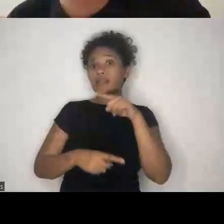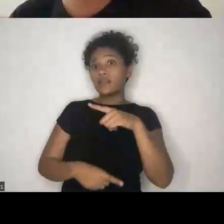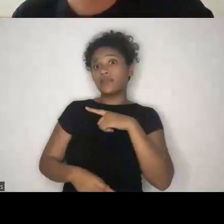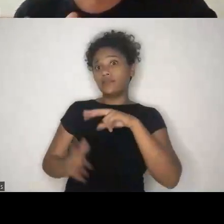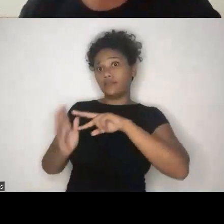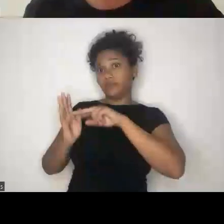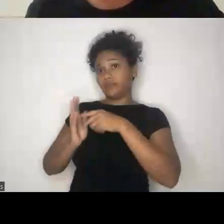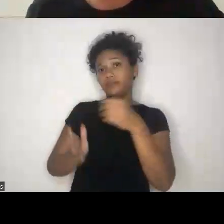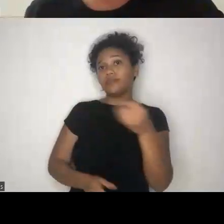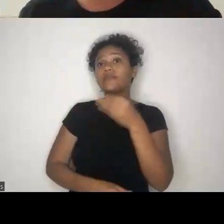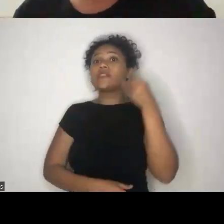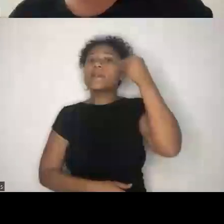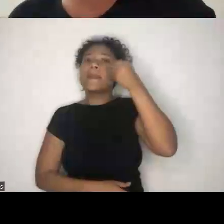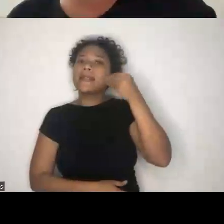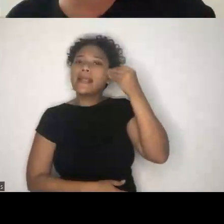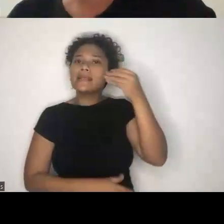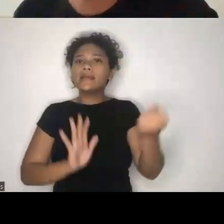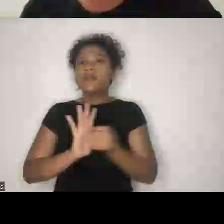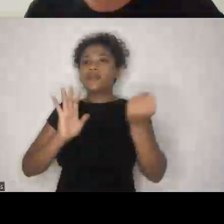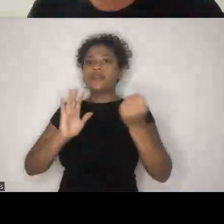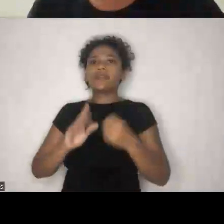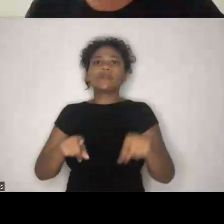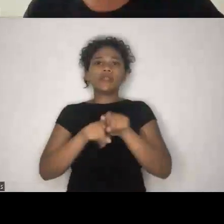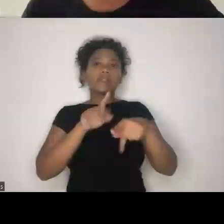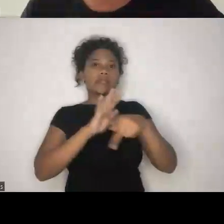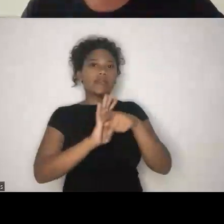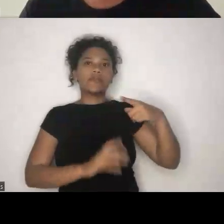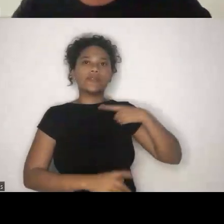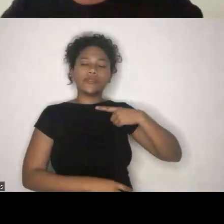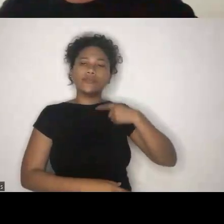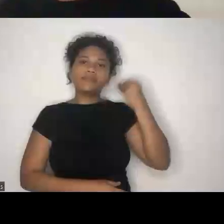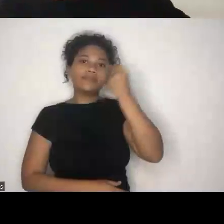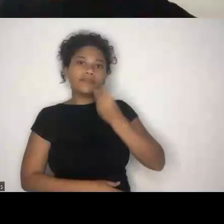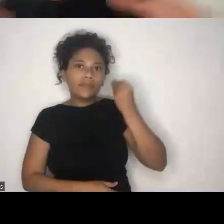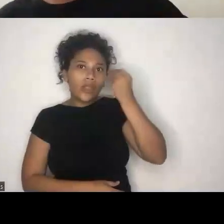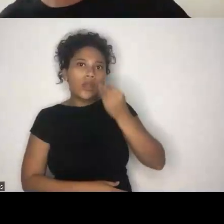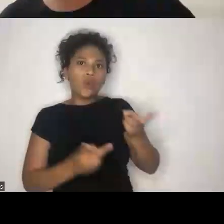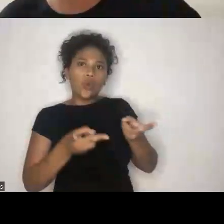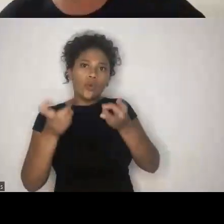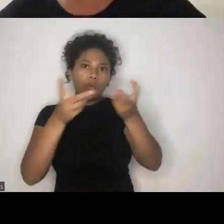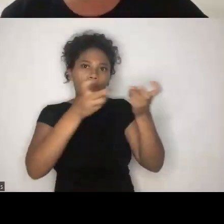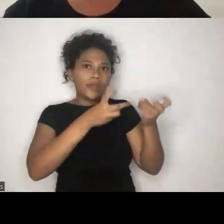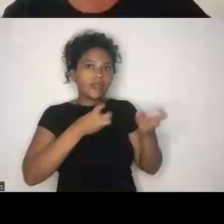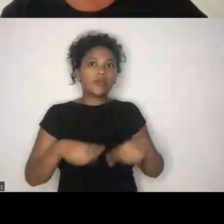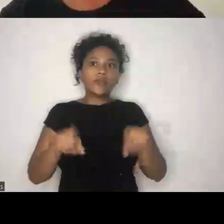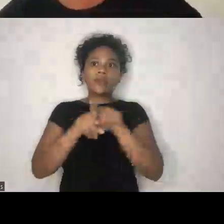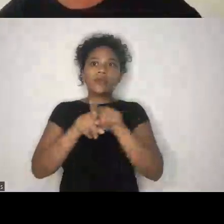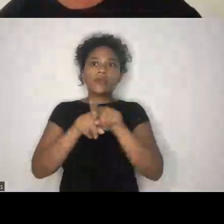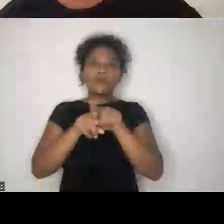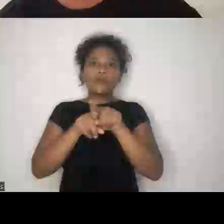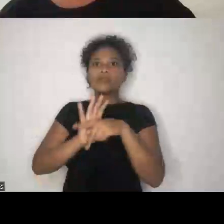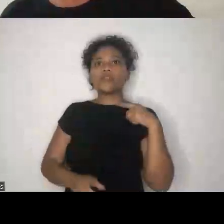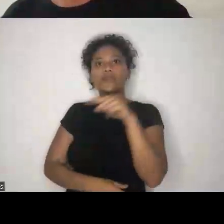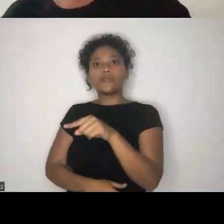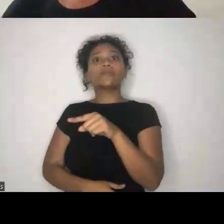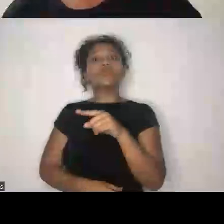a experiência a marca o consumidor a experiência do consumo A Jornada de um evento tudo isso